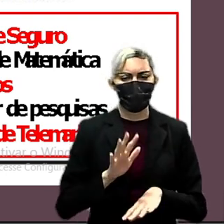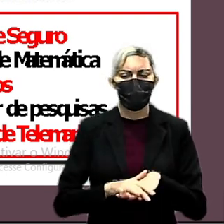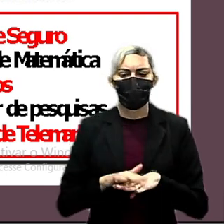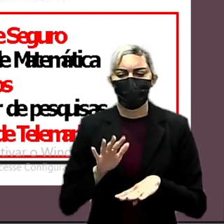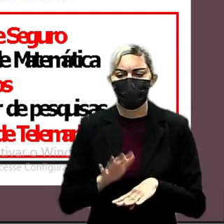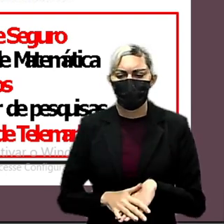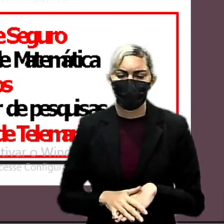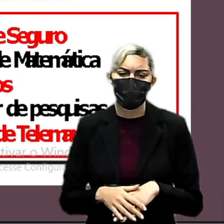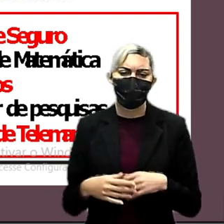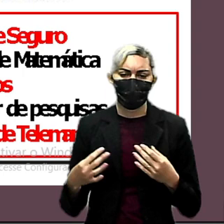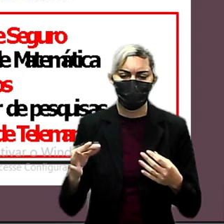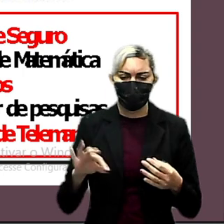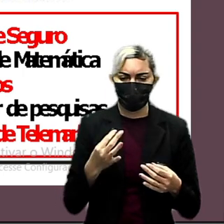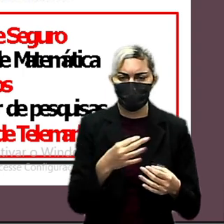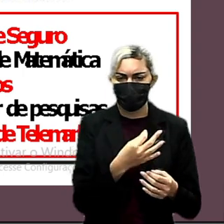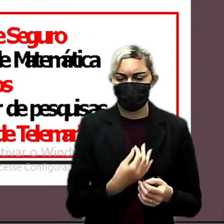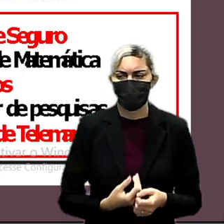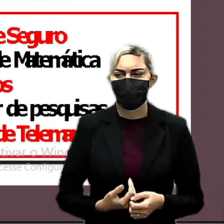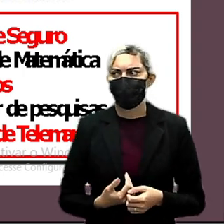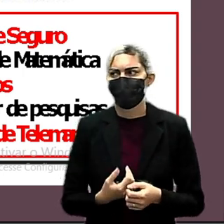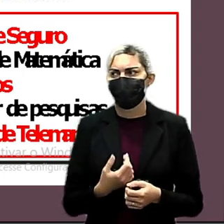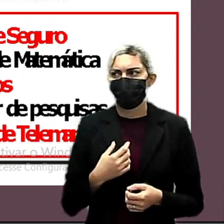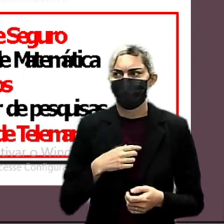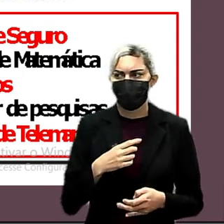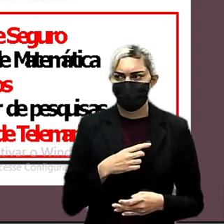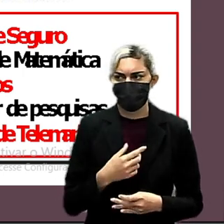matemática, costureiros,